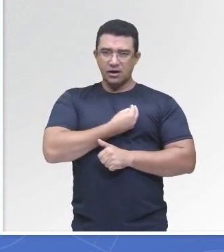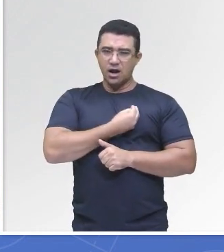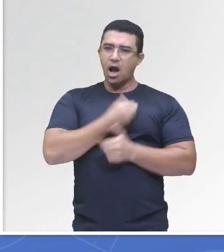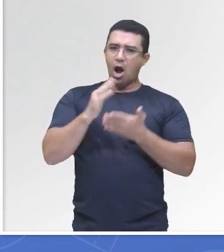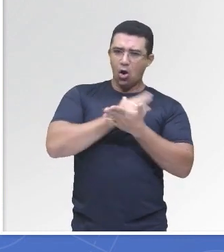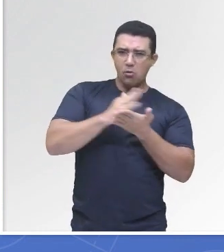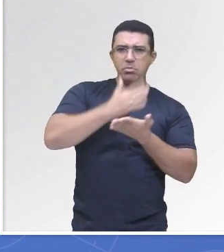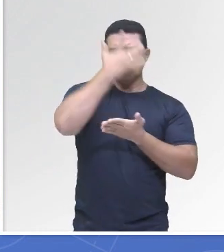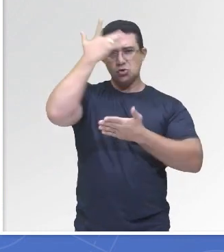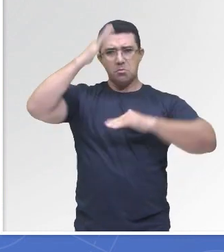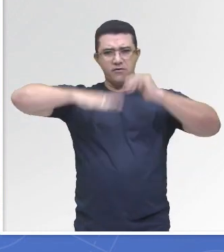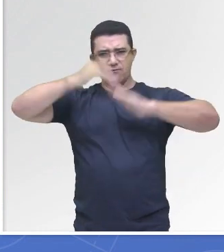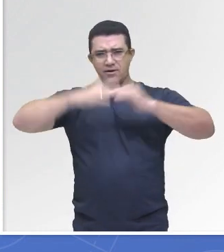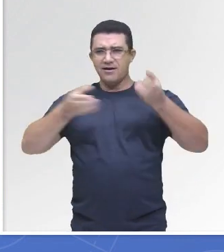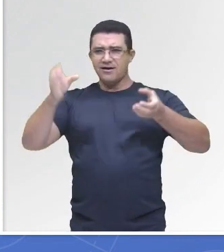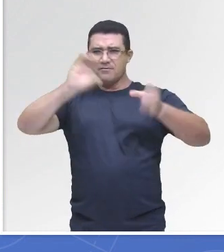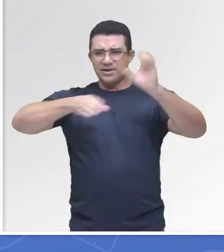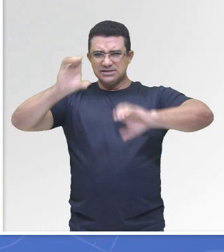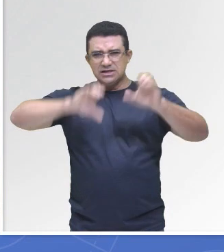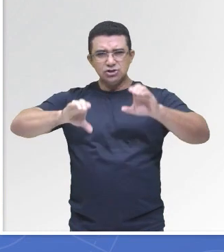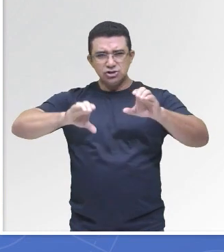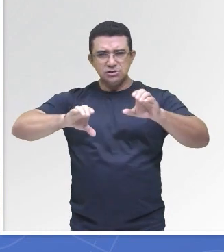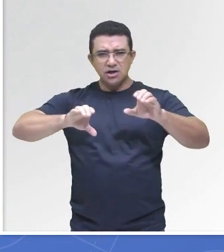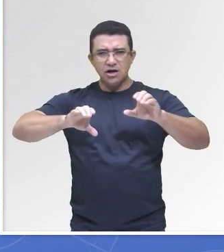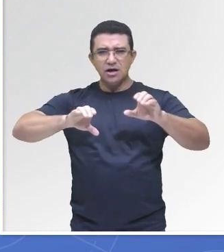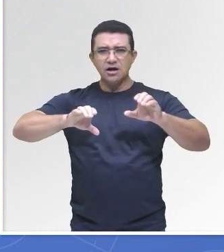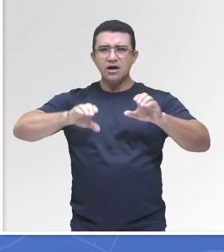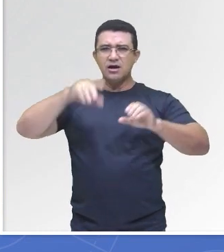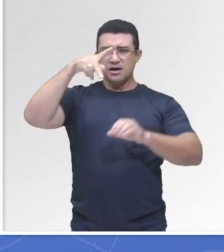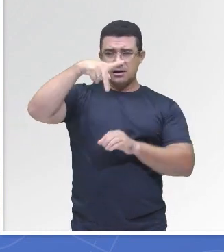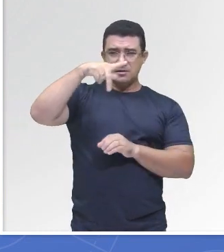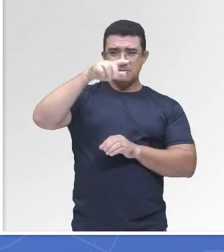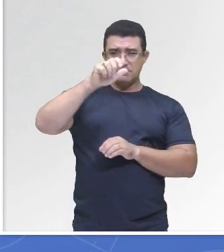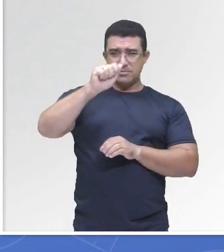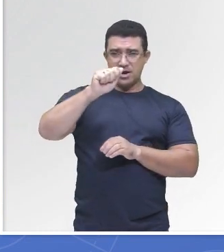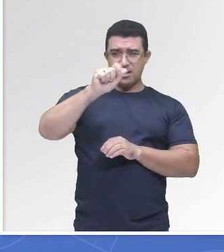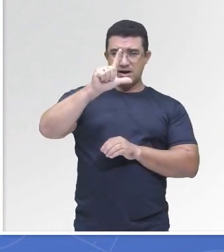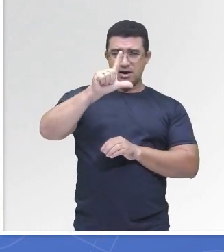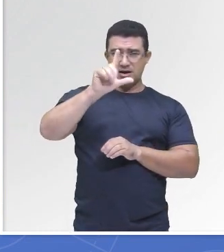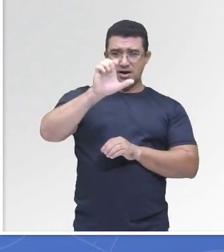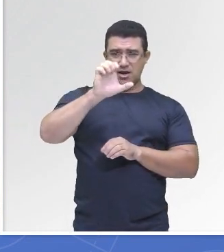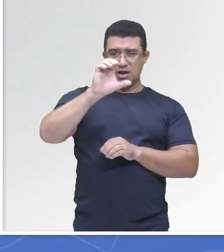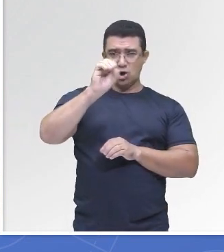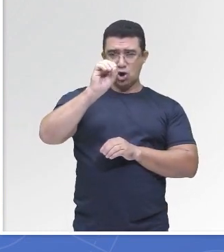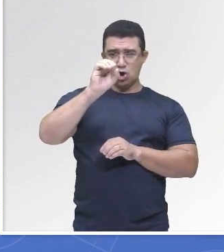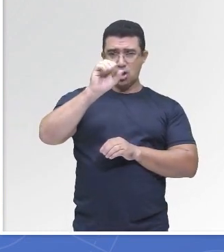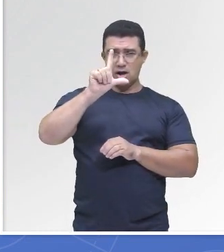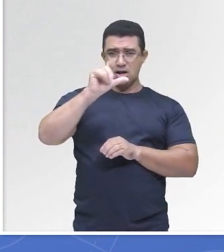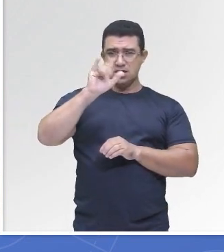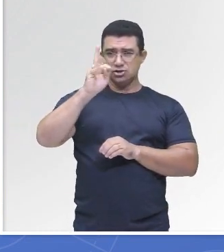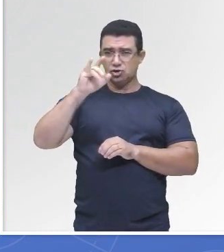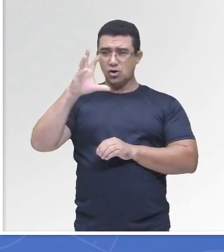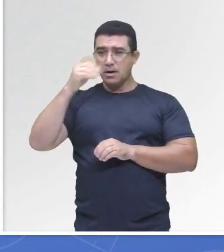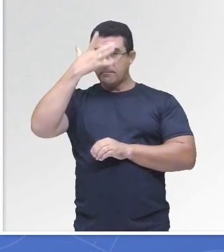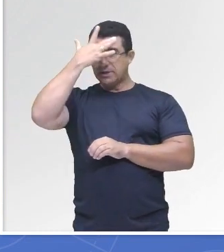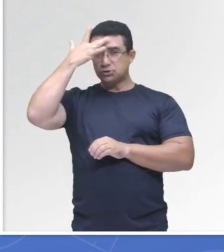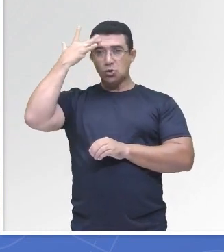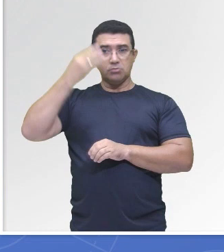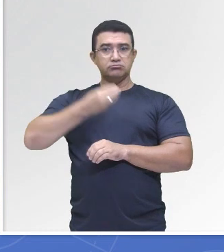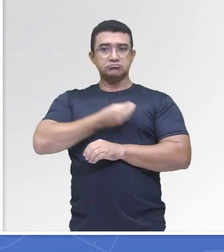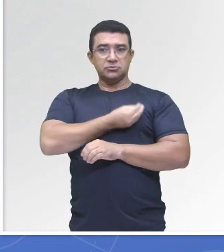estimulam aí que no Paleolítico, os homens chegavam até os 18 anos. Nos bandos